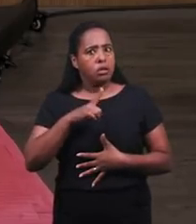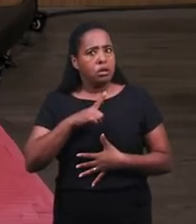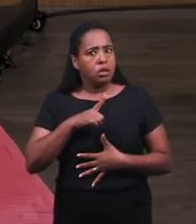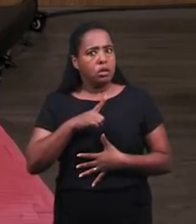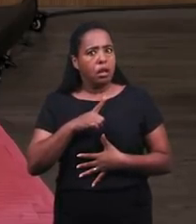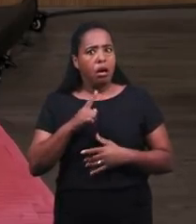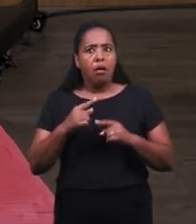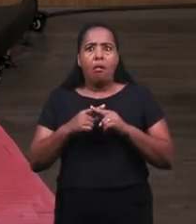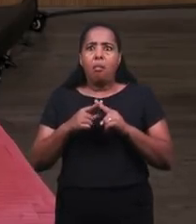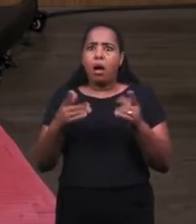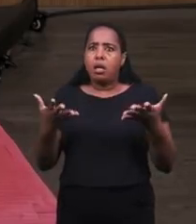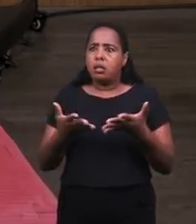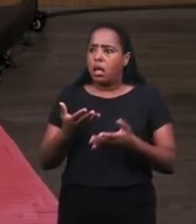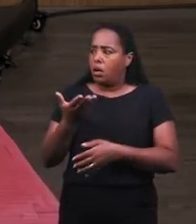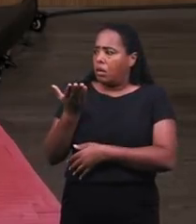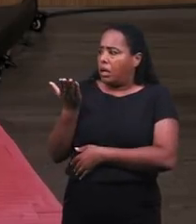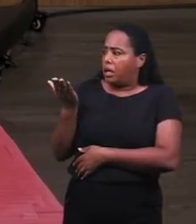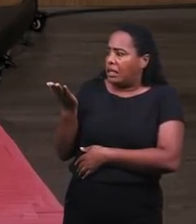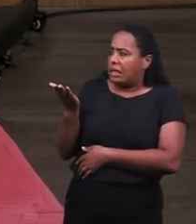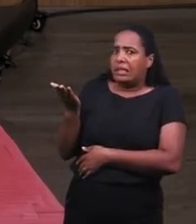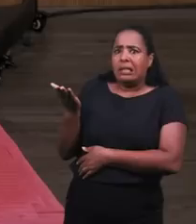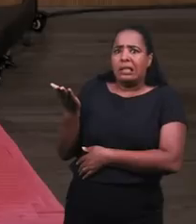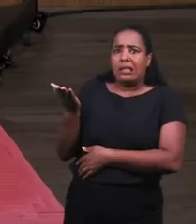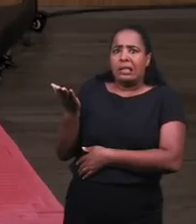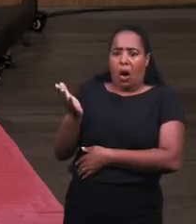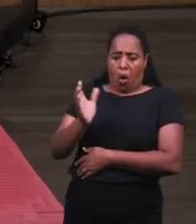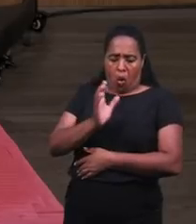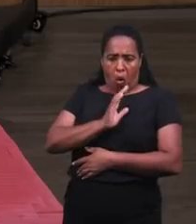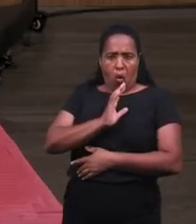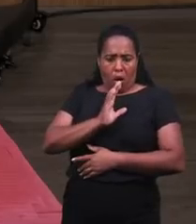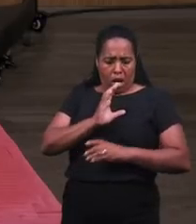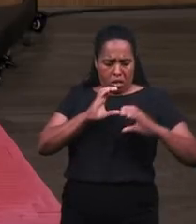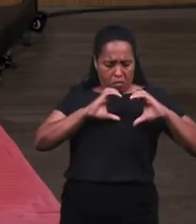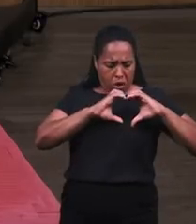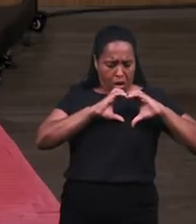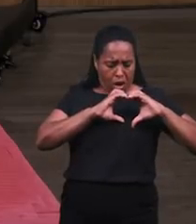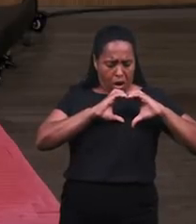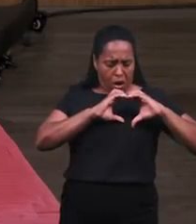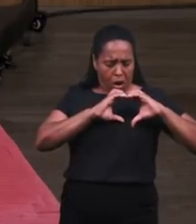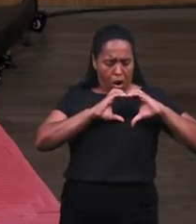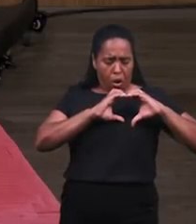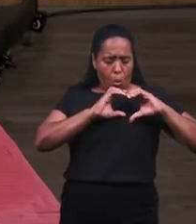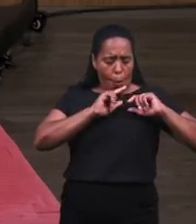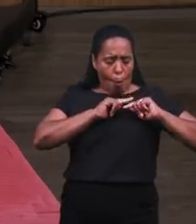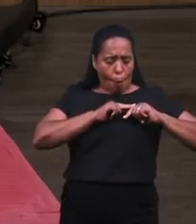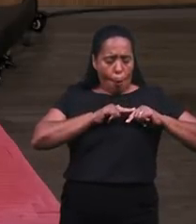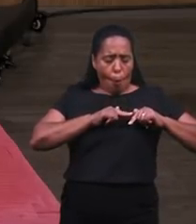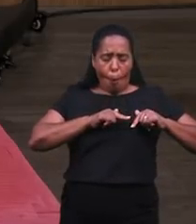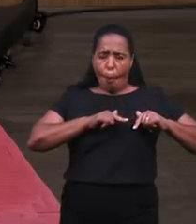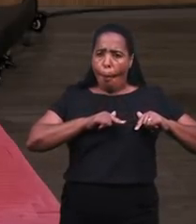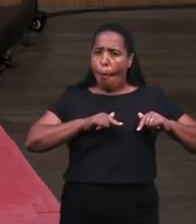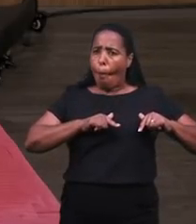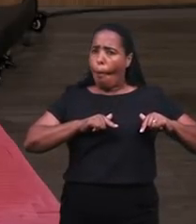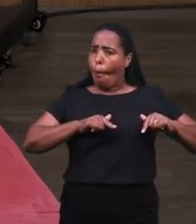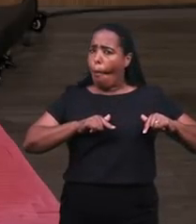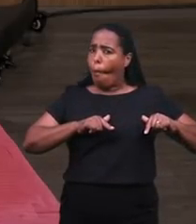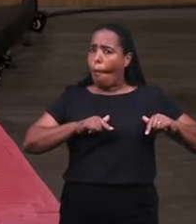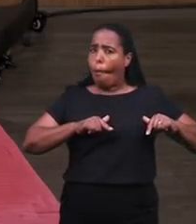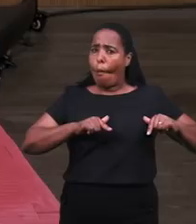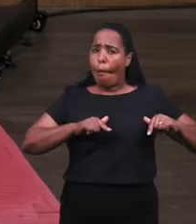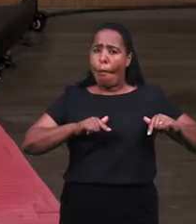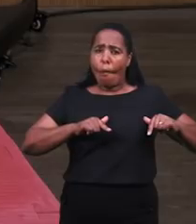coração. Olha só agora como é que ficou o coração de Adão e Eva. Ficou assim, olha só, um